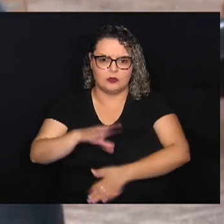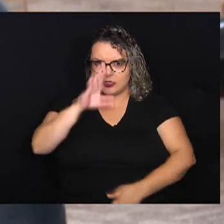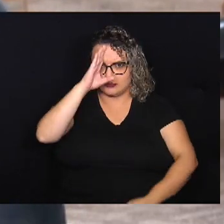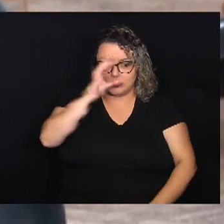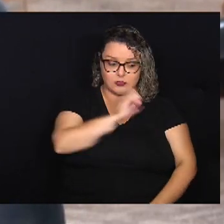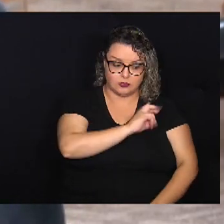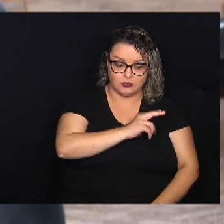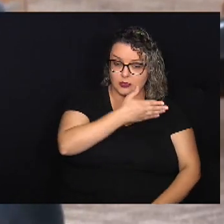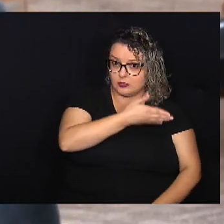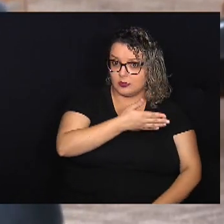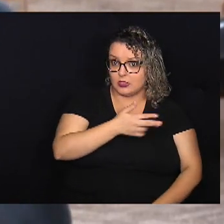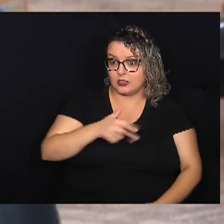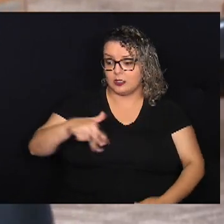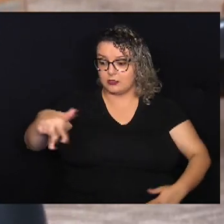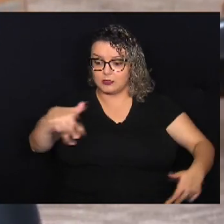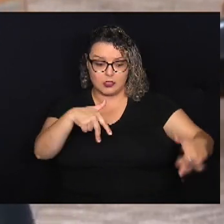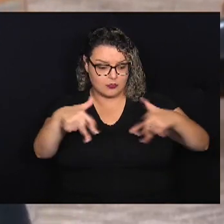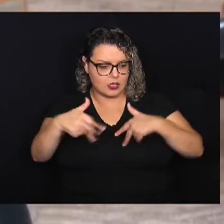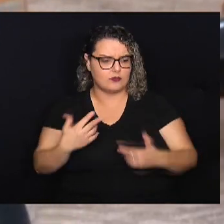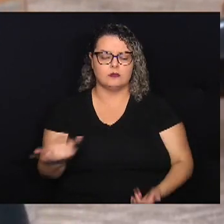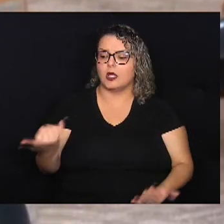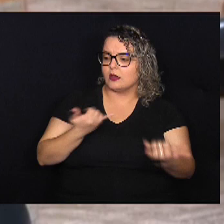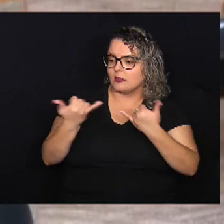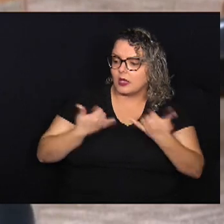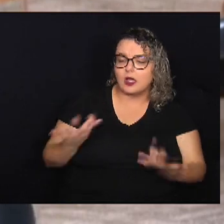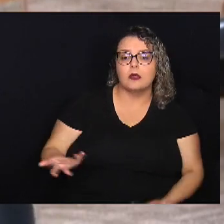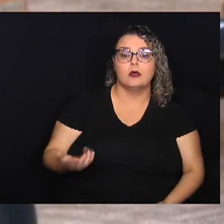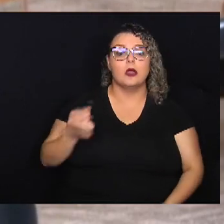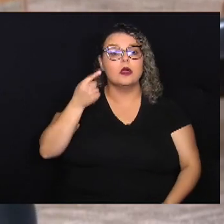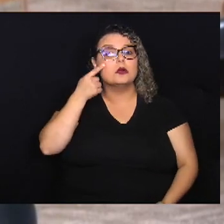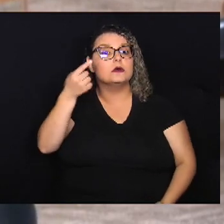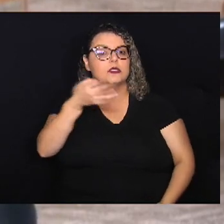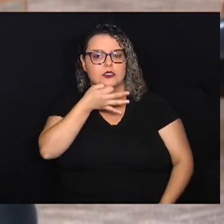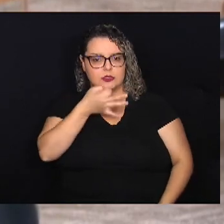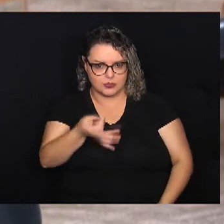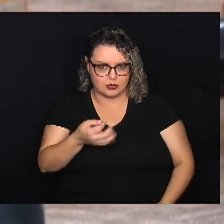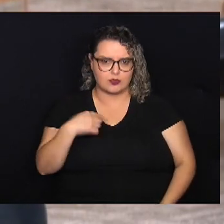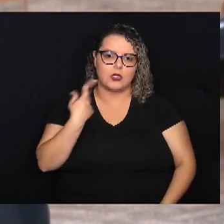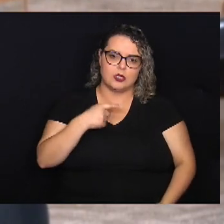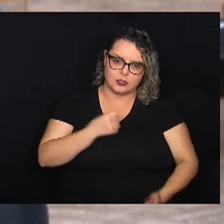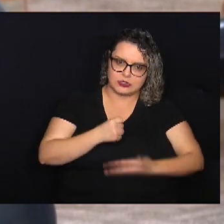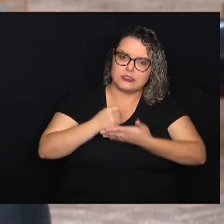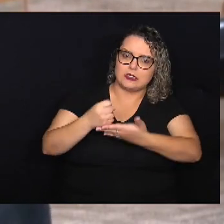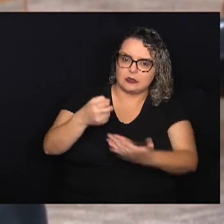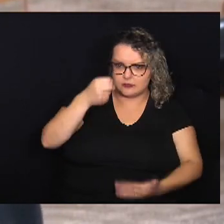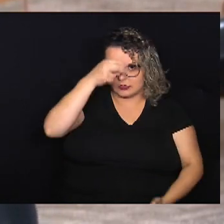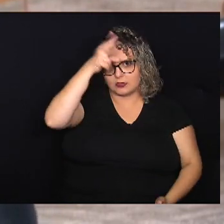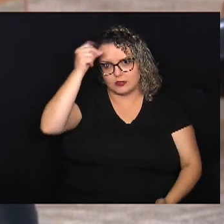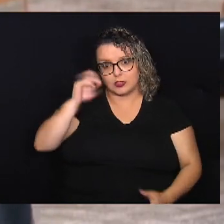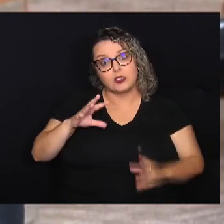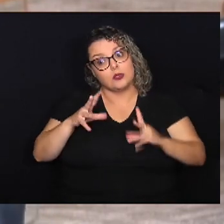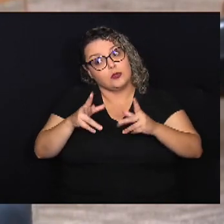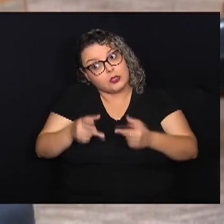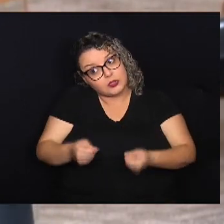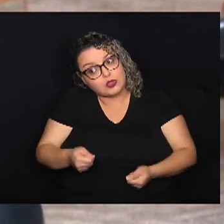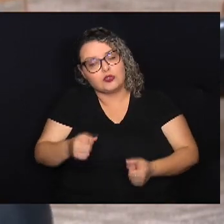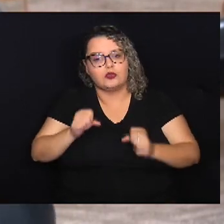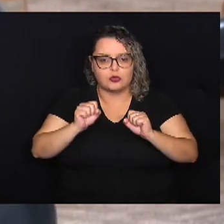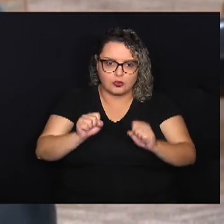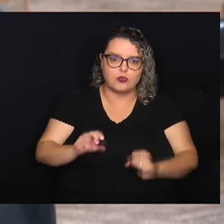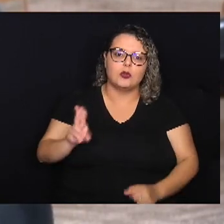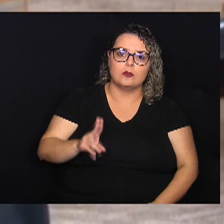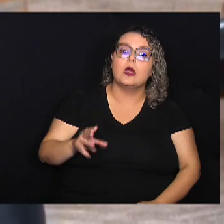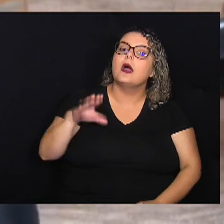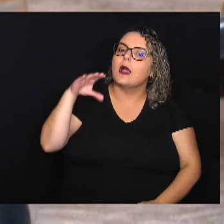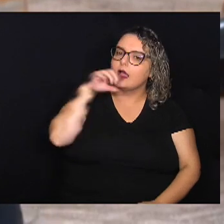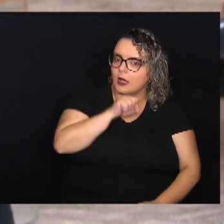Verde, e as pessoas nos abordaram e deu essa ideia, essa sugestão para que a gente levasse ao prefeito, e ao que tudo indica, ela será implantada em